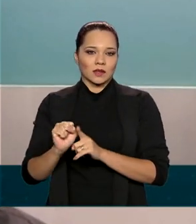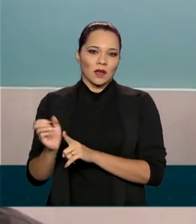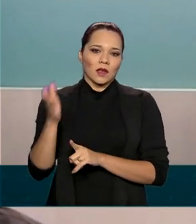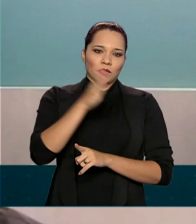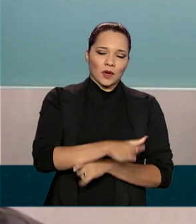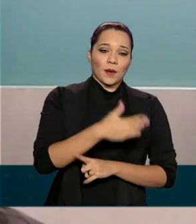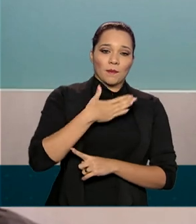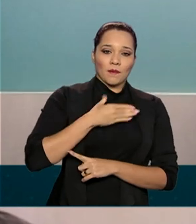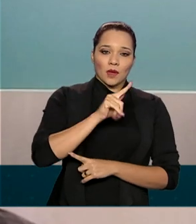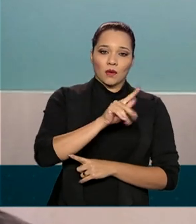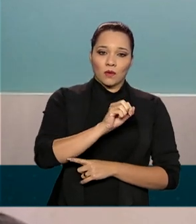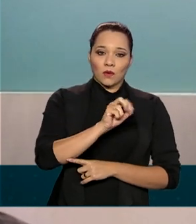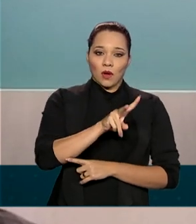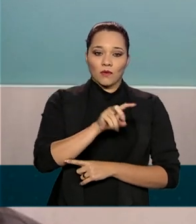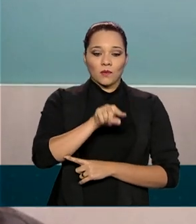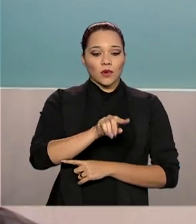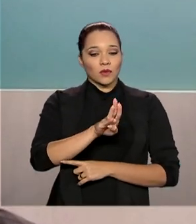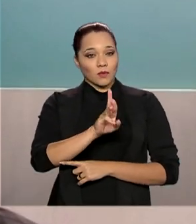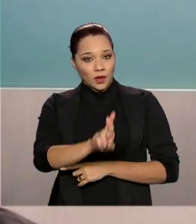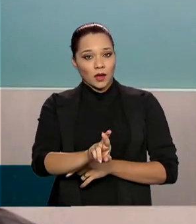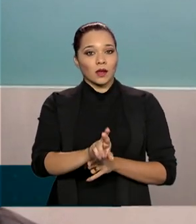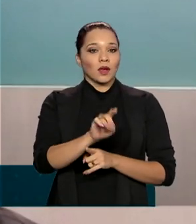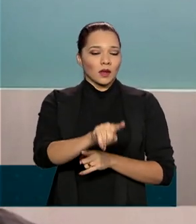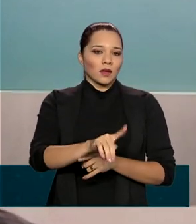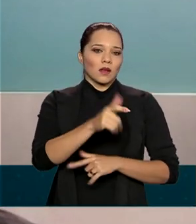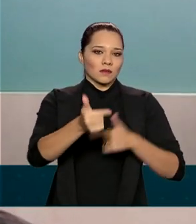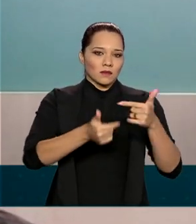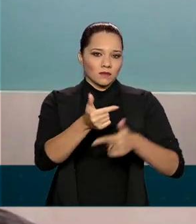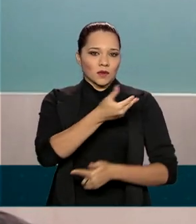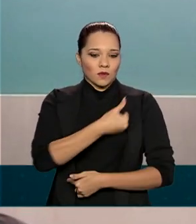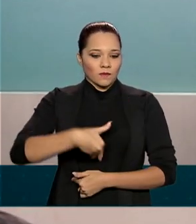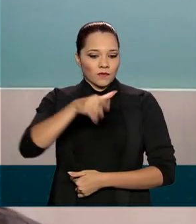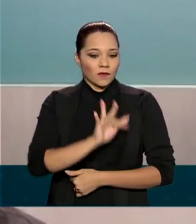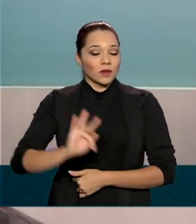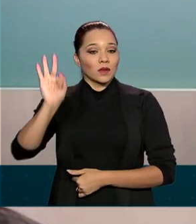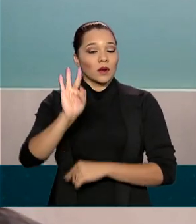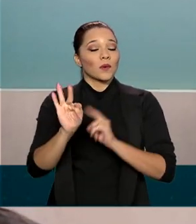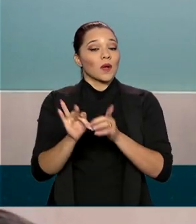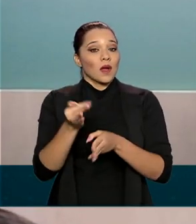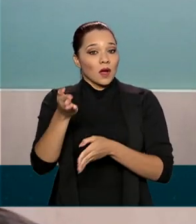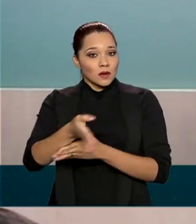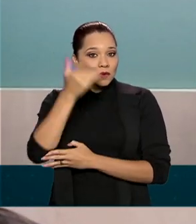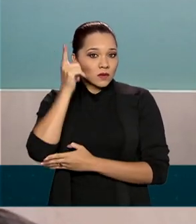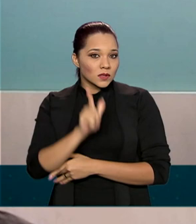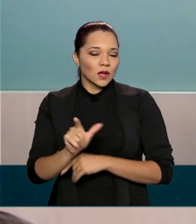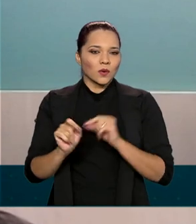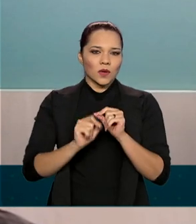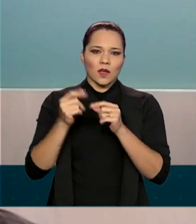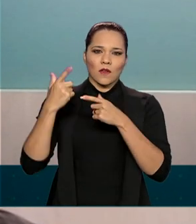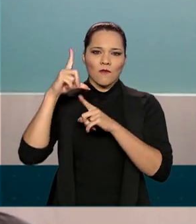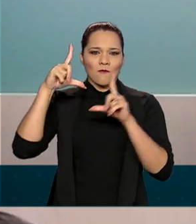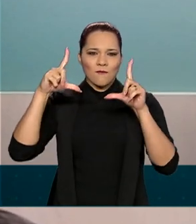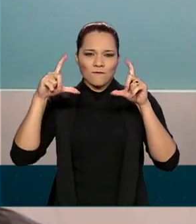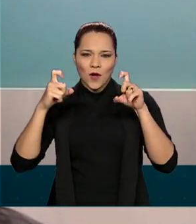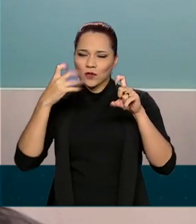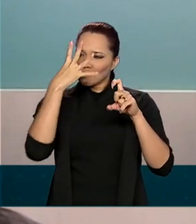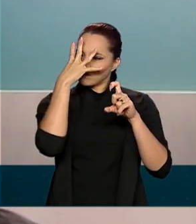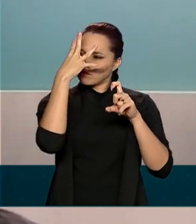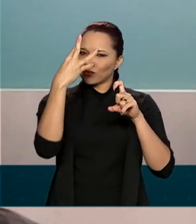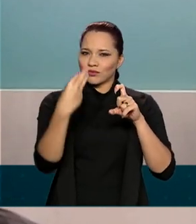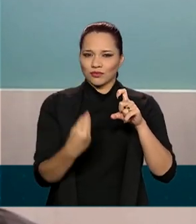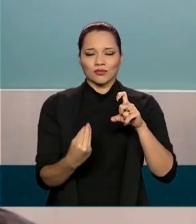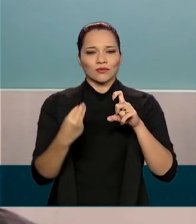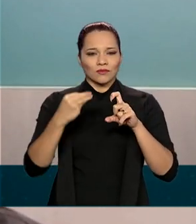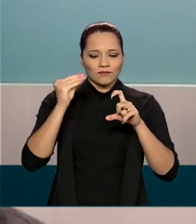meugov.br, o portal de serviços do governo federal, de forma que ali se realizará a foto e a captura facial